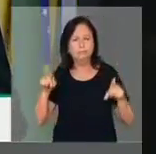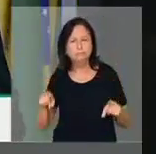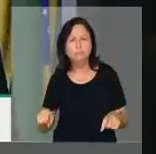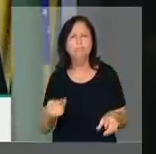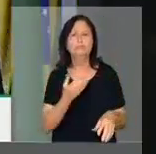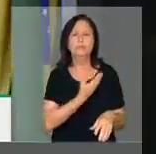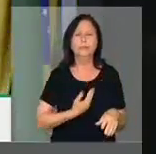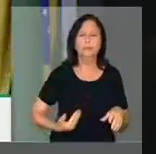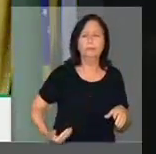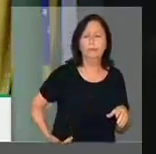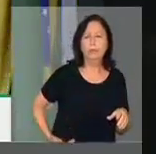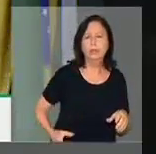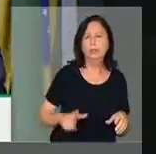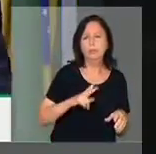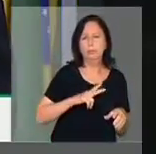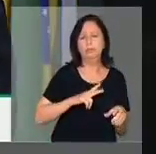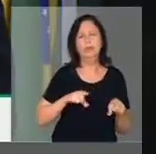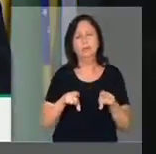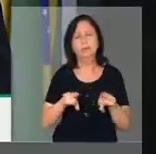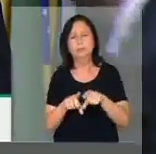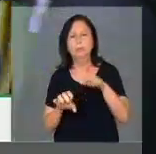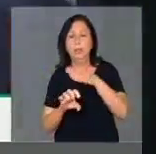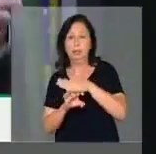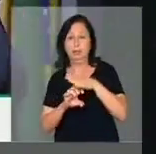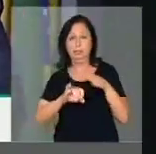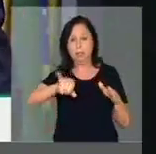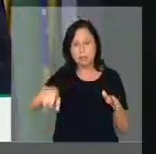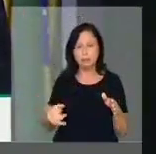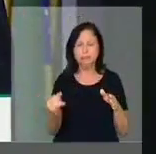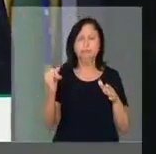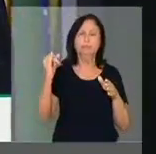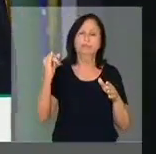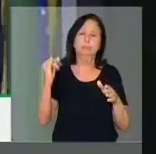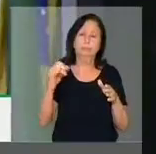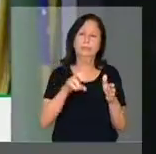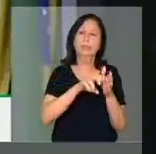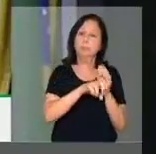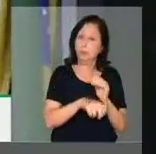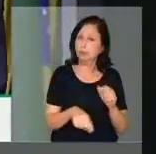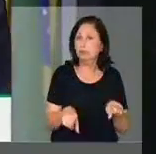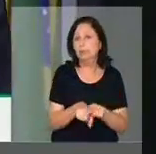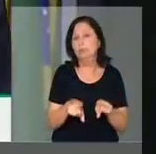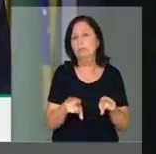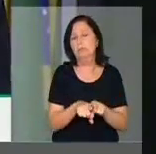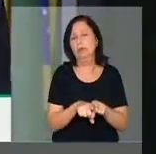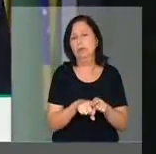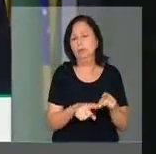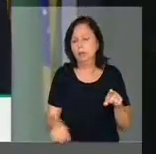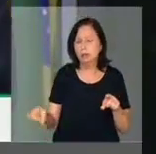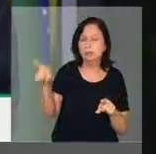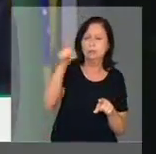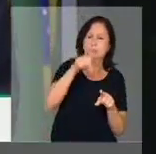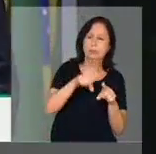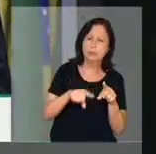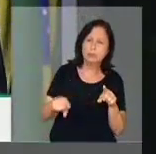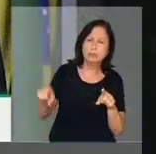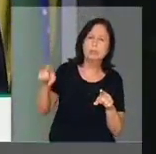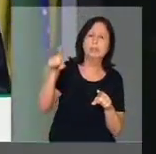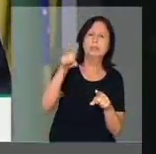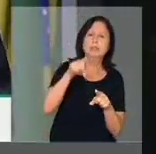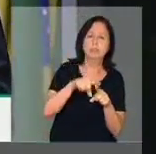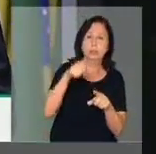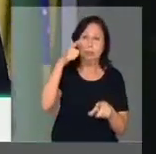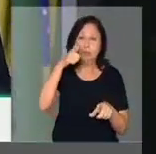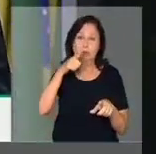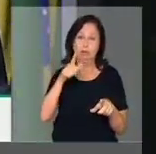das empresas, vai ter mais lucro para as empresas e mais impostos. É o círculo virtuoso. Este